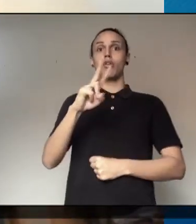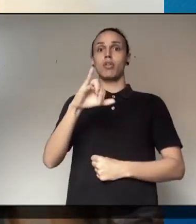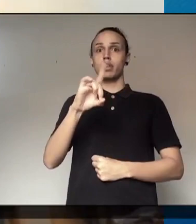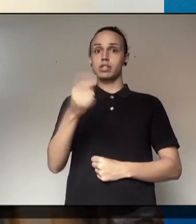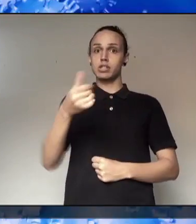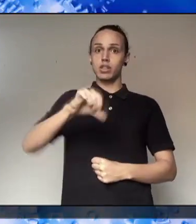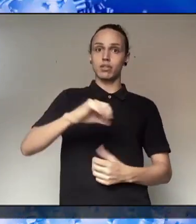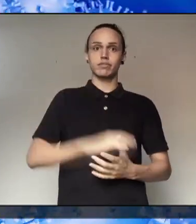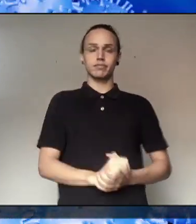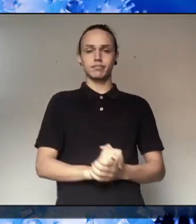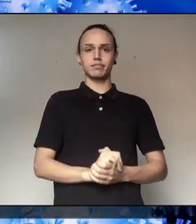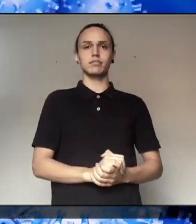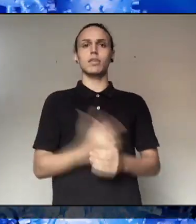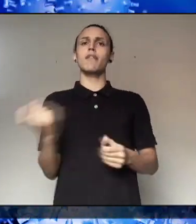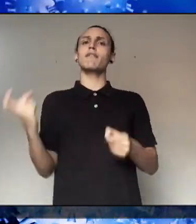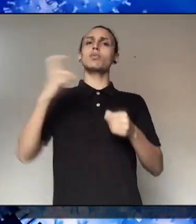da transmissão da covid-19.